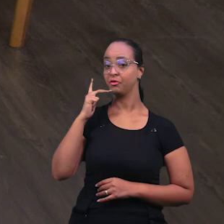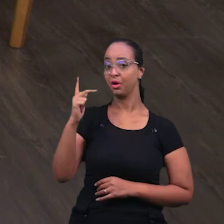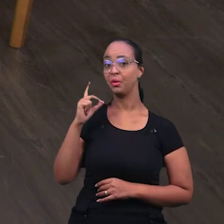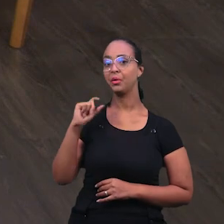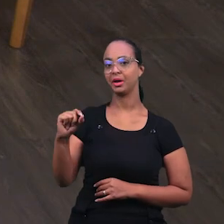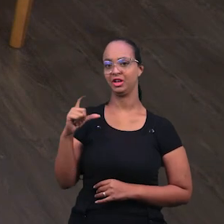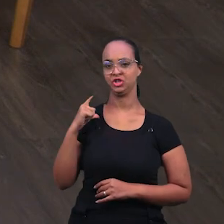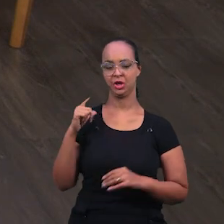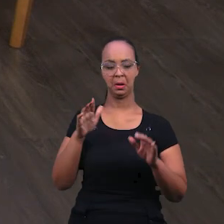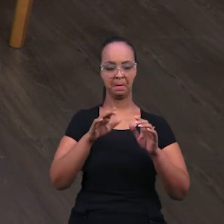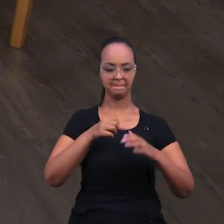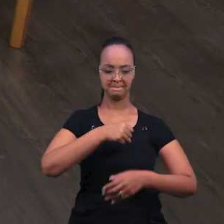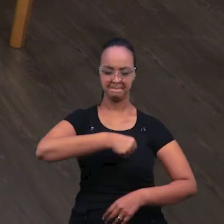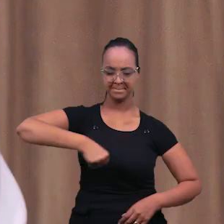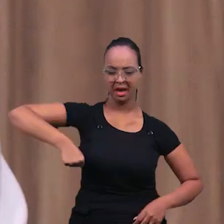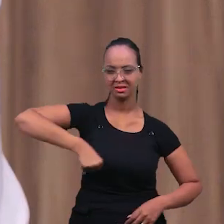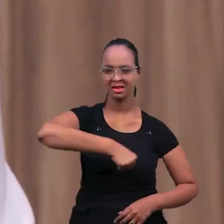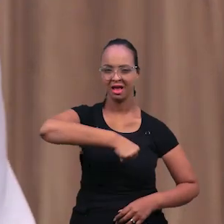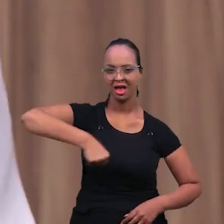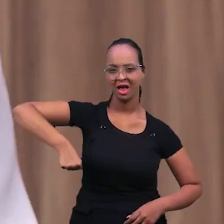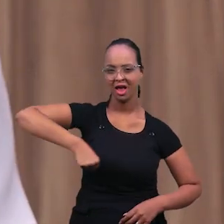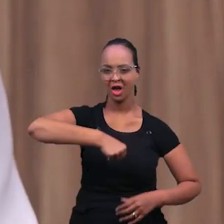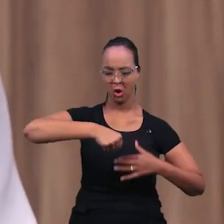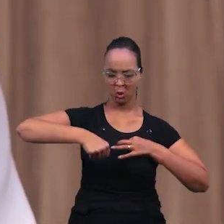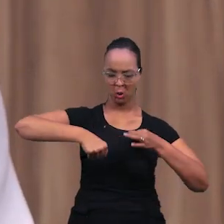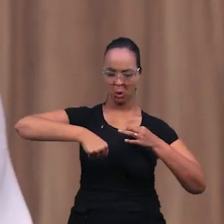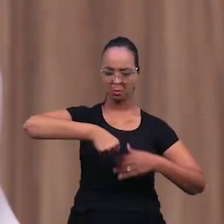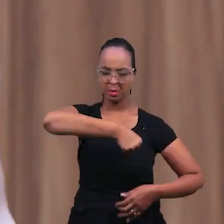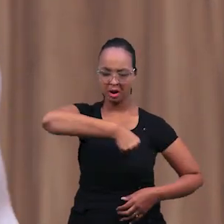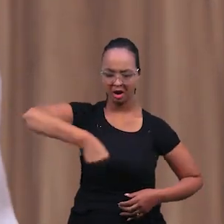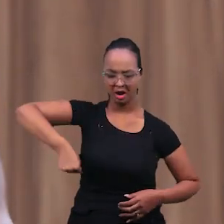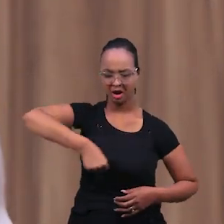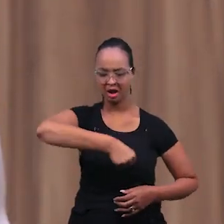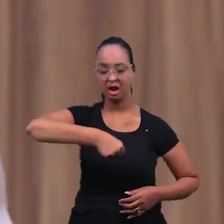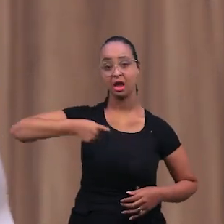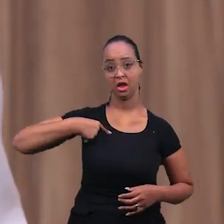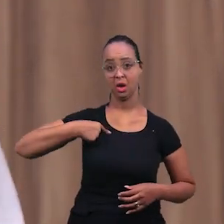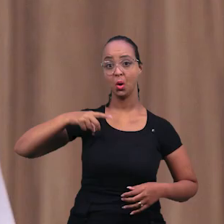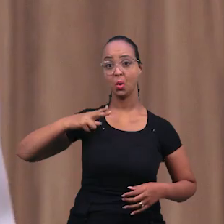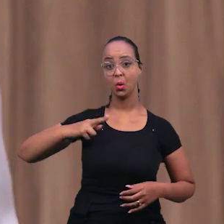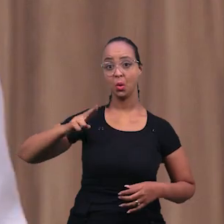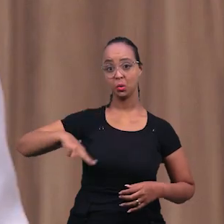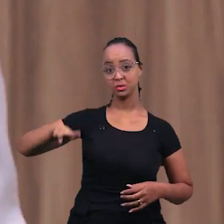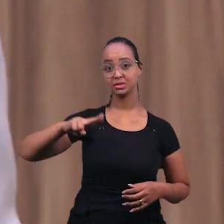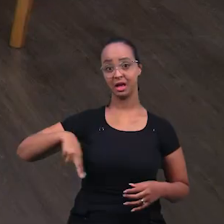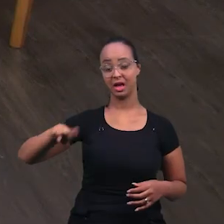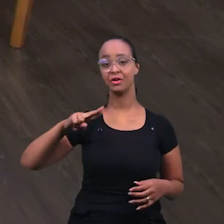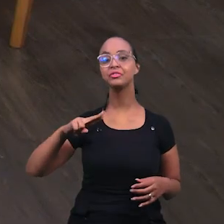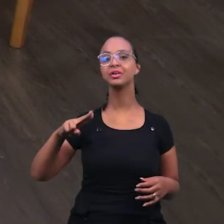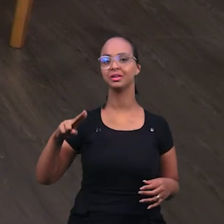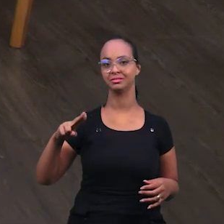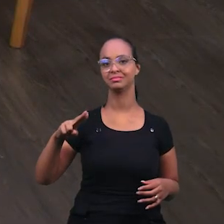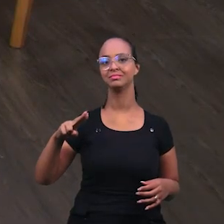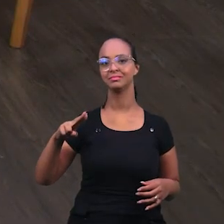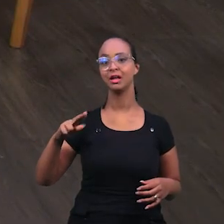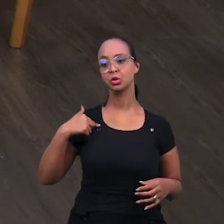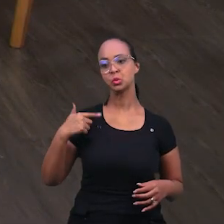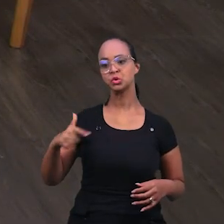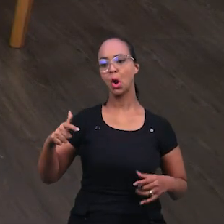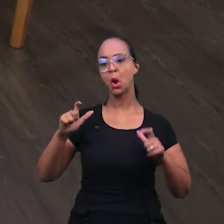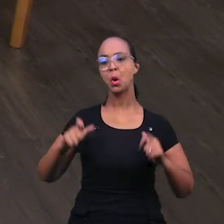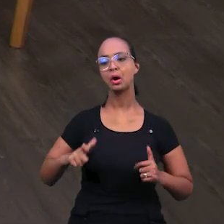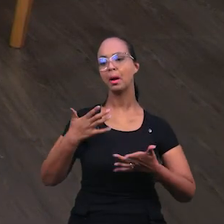era tábua de passar roupa. É, que eu usava. Eu não tinha Aí eu falei assim, quarto de Kézia, estudo. Eu usava uma tábua de